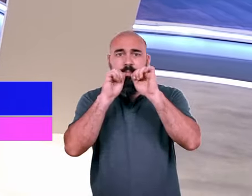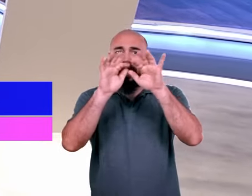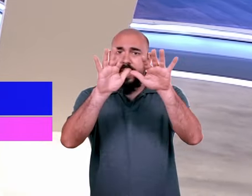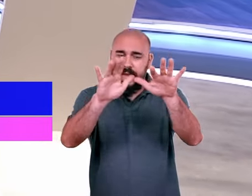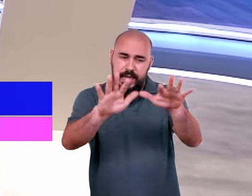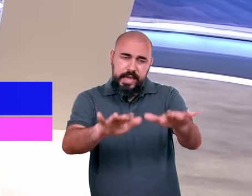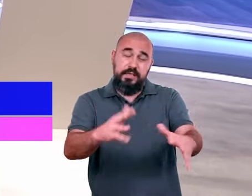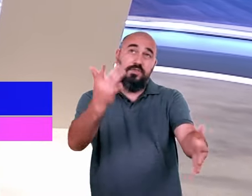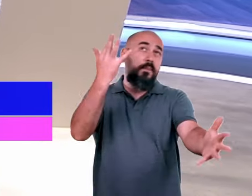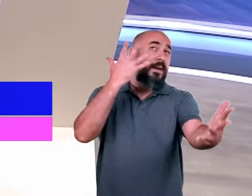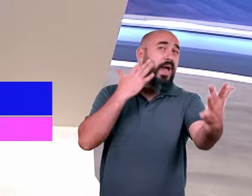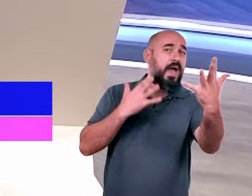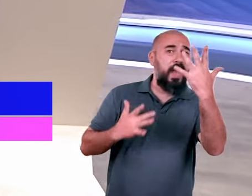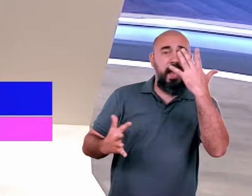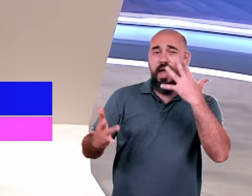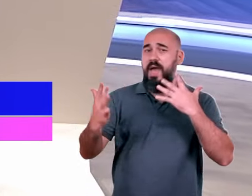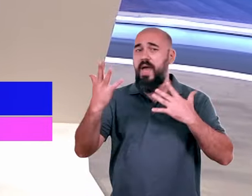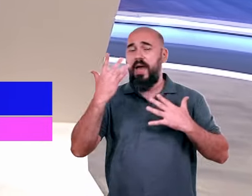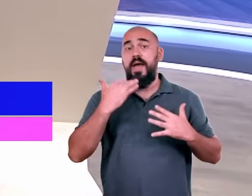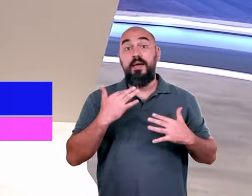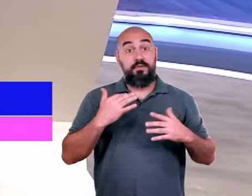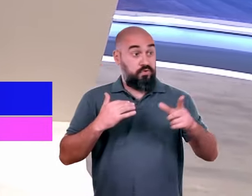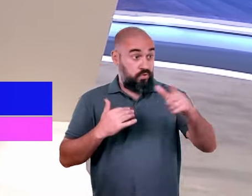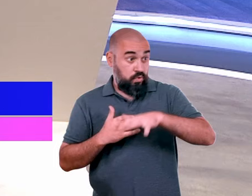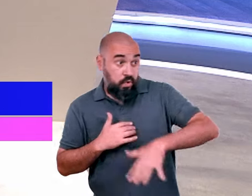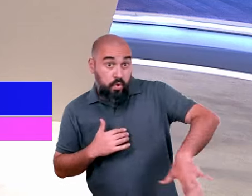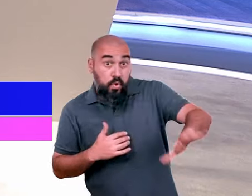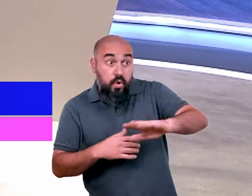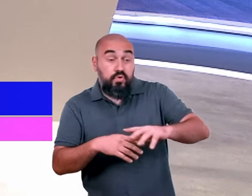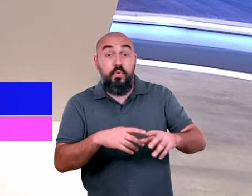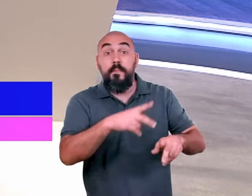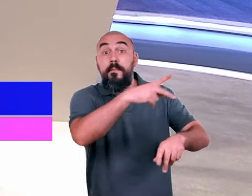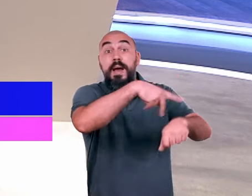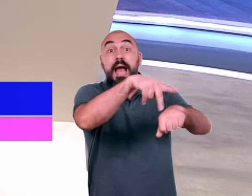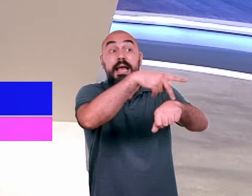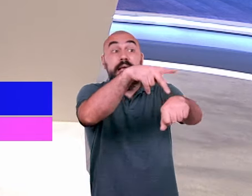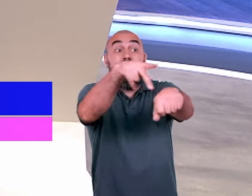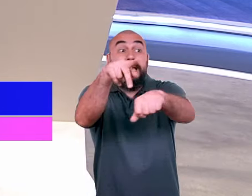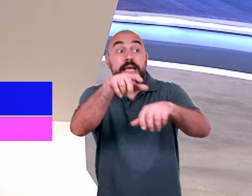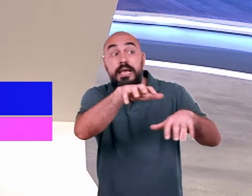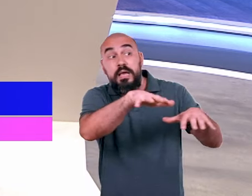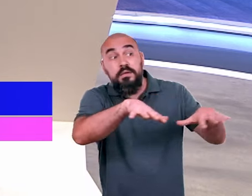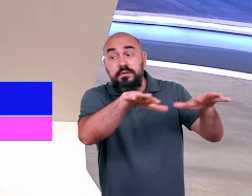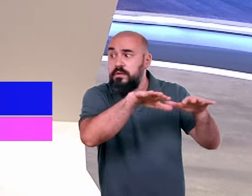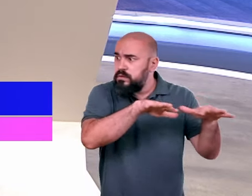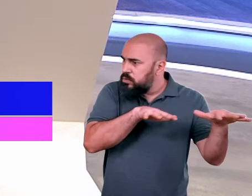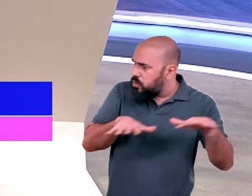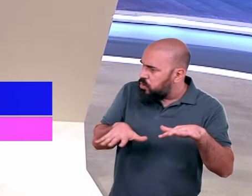de atração para os outros povos. Ao reconhecer a presença de